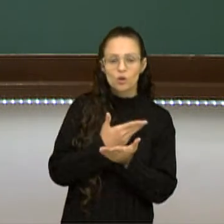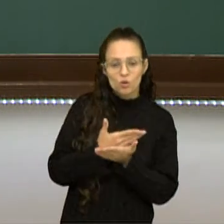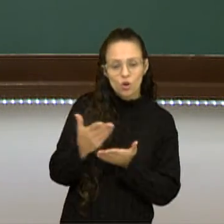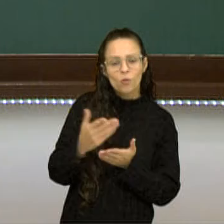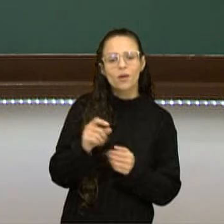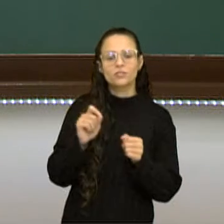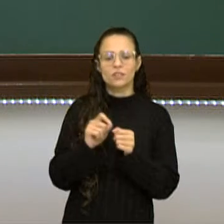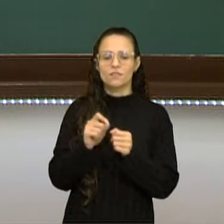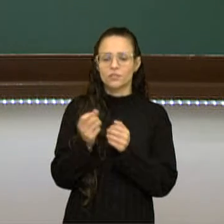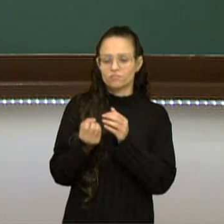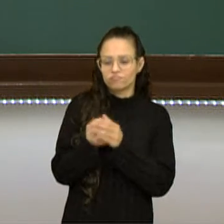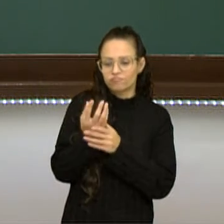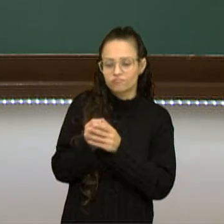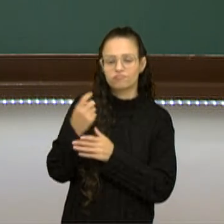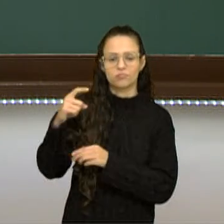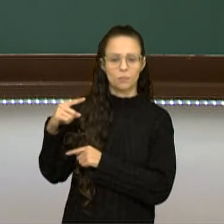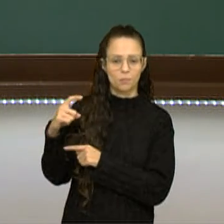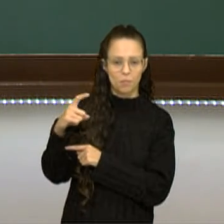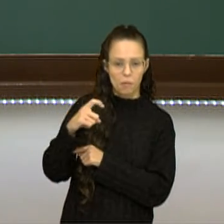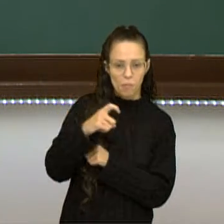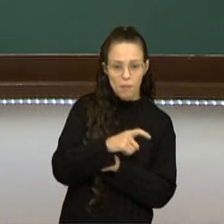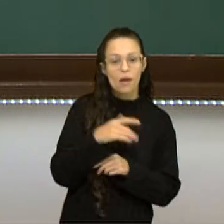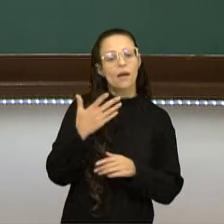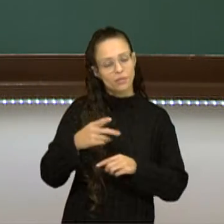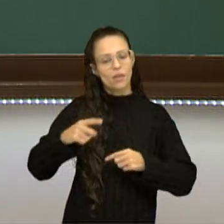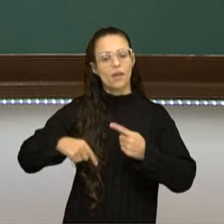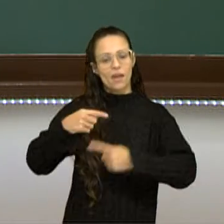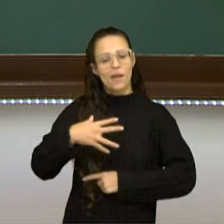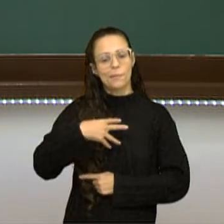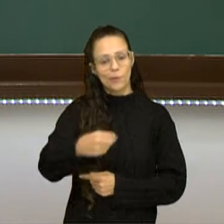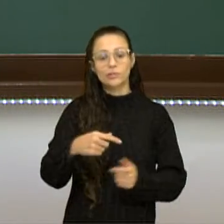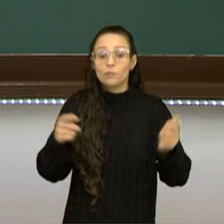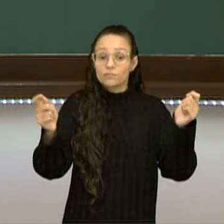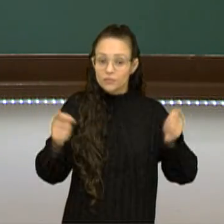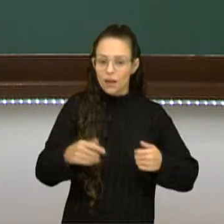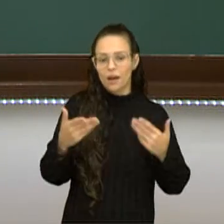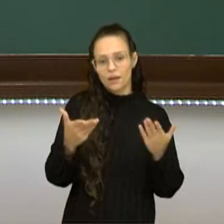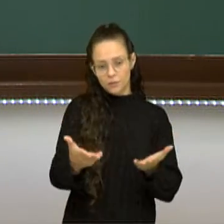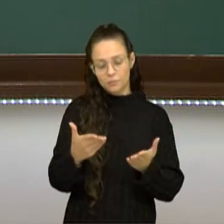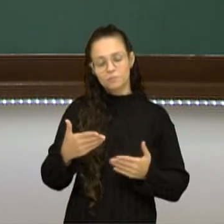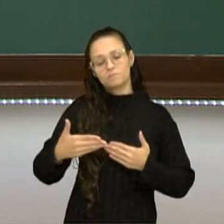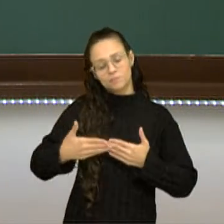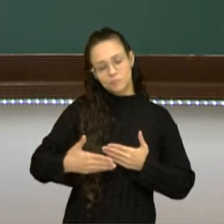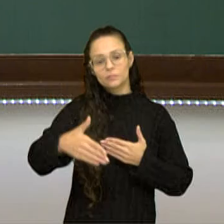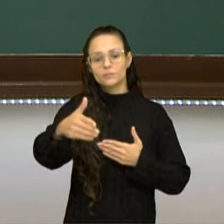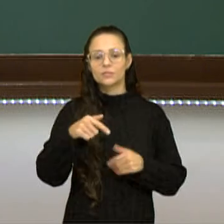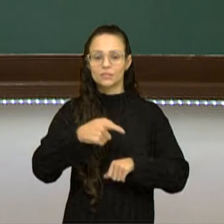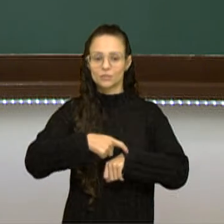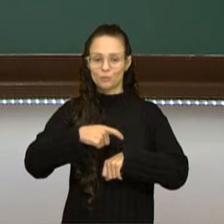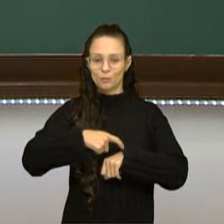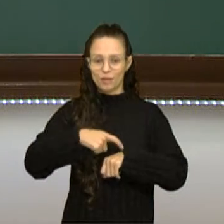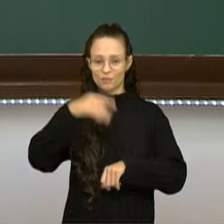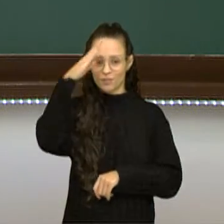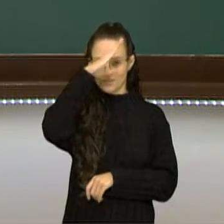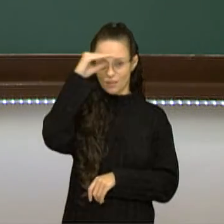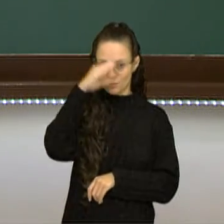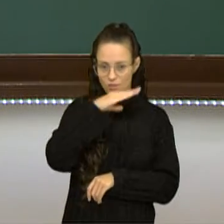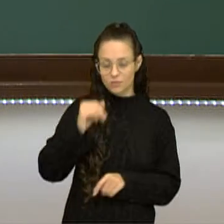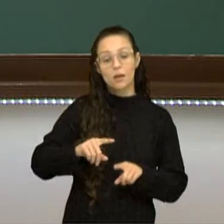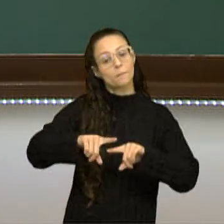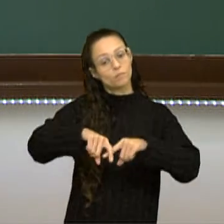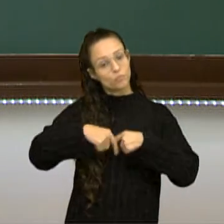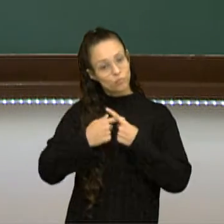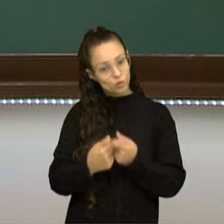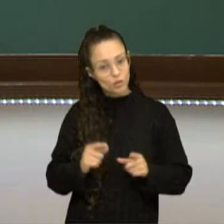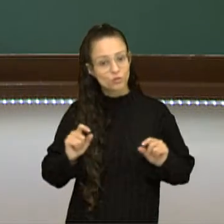seus espermatozoides, e aí então a reprodução humana pode acontecer a partir desse momento. Então por isso